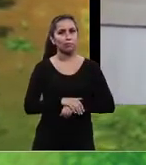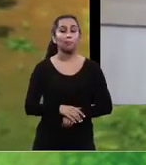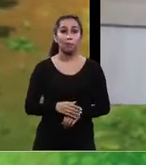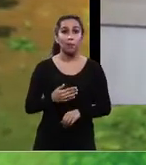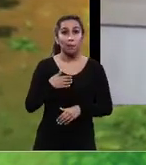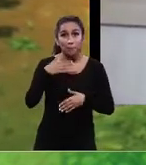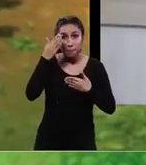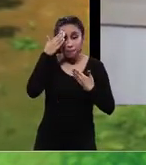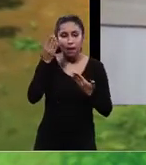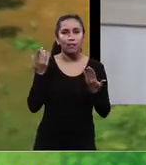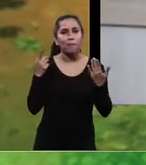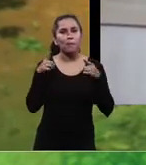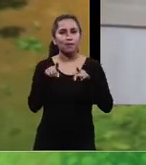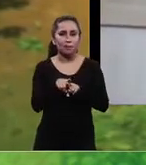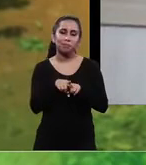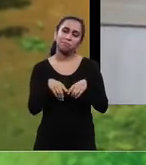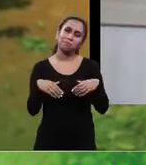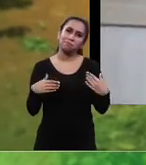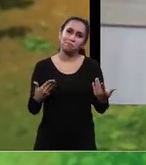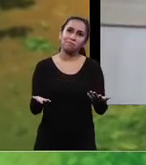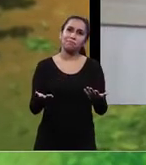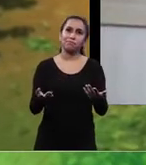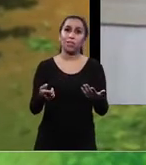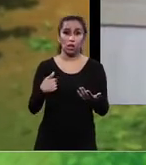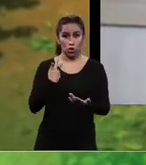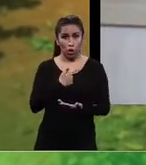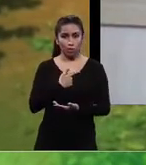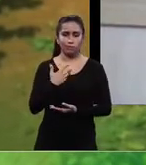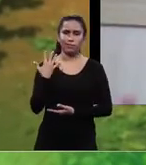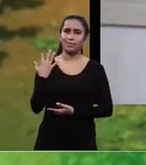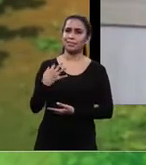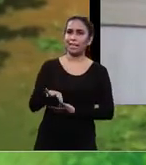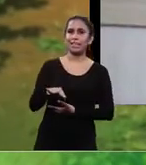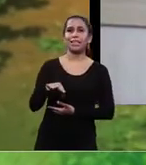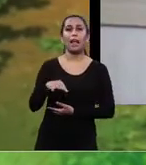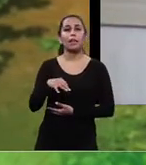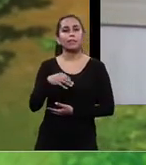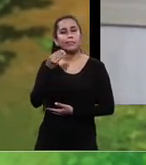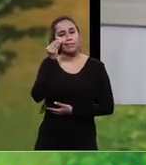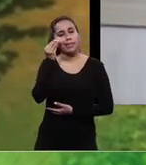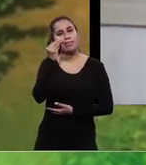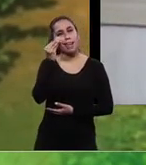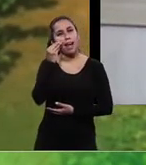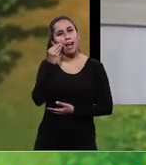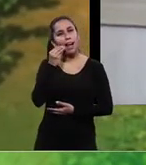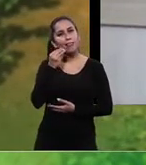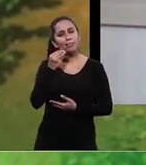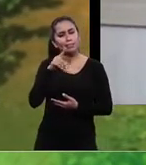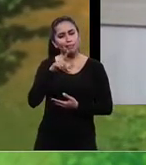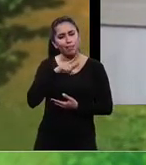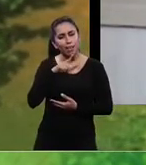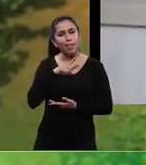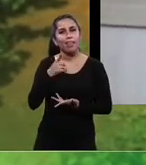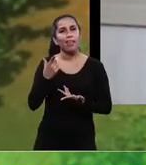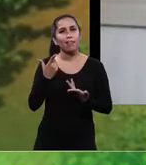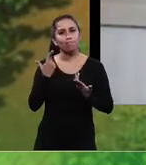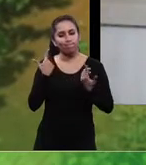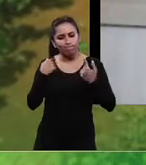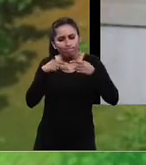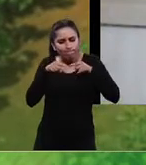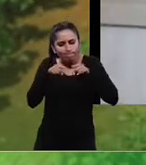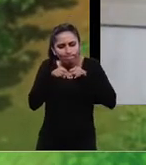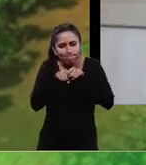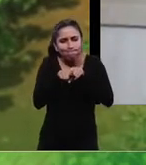parceria e certamente vamos estar buscando estreitar, né, para que nós possamos continuar ampliando